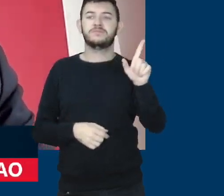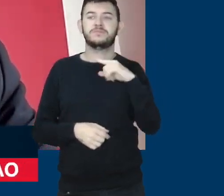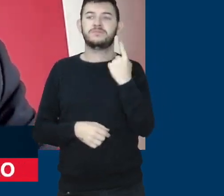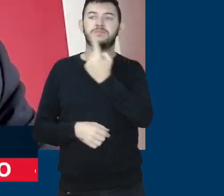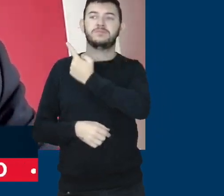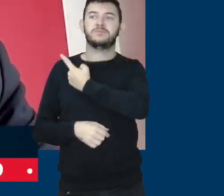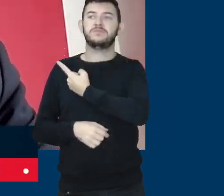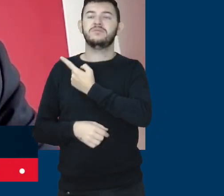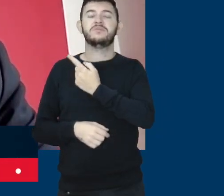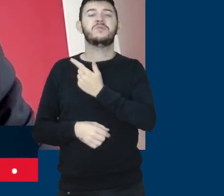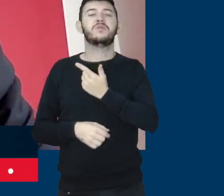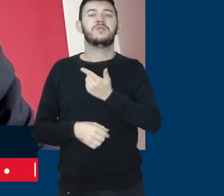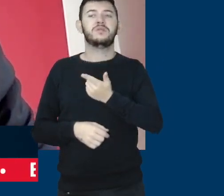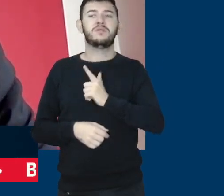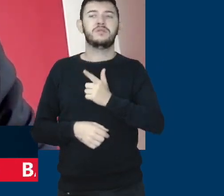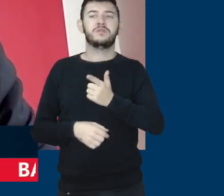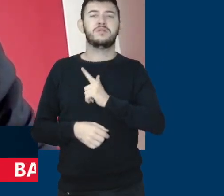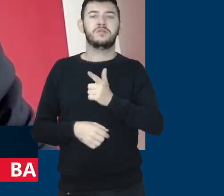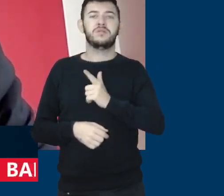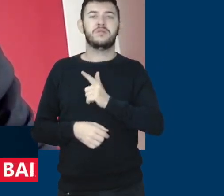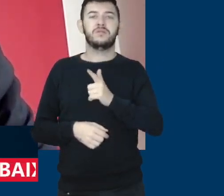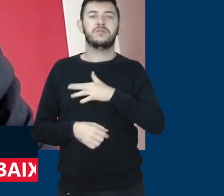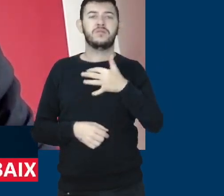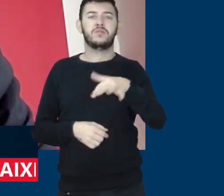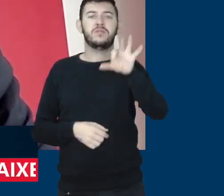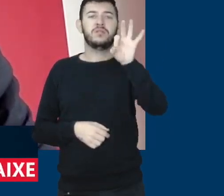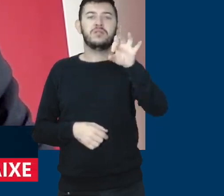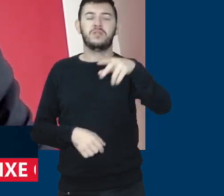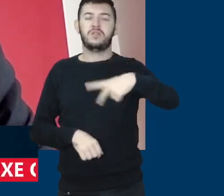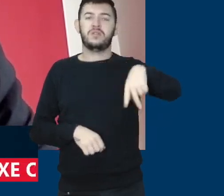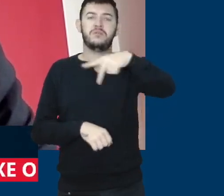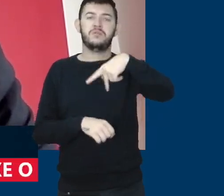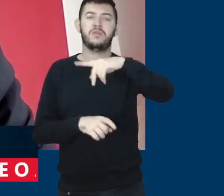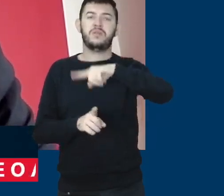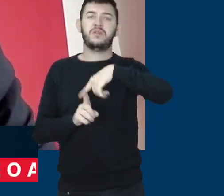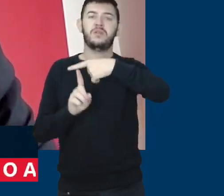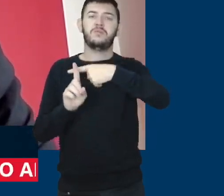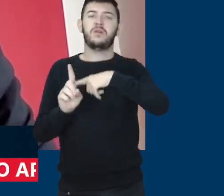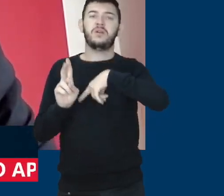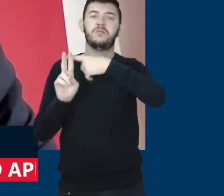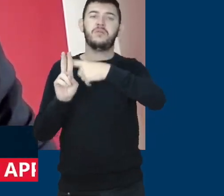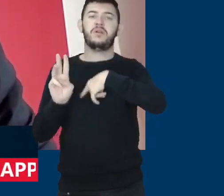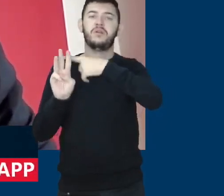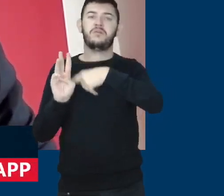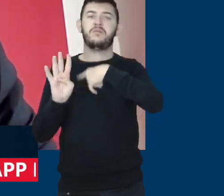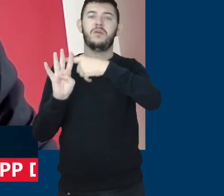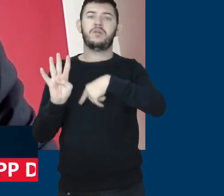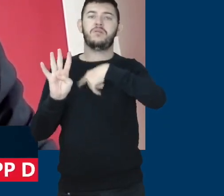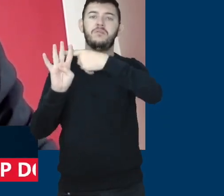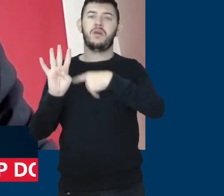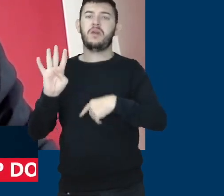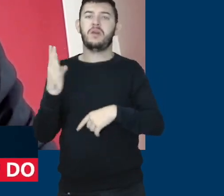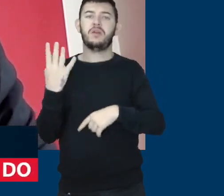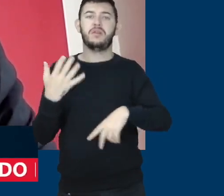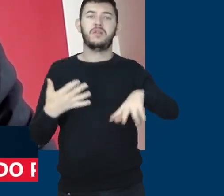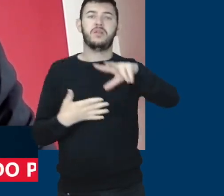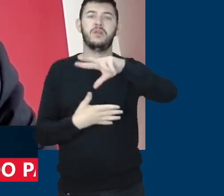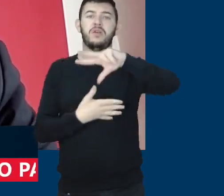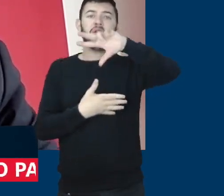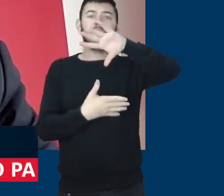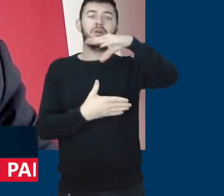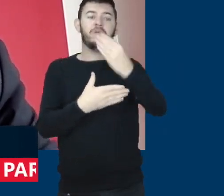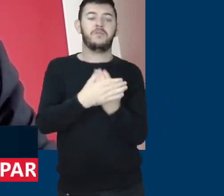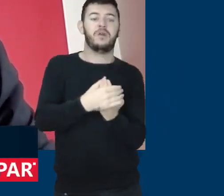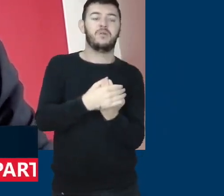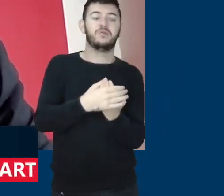esses 10 países, além dos 4, 5, contando a Venezuela, do Mercosul, nós temos Bolívia, que